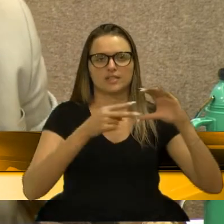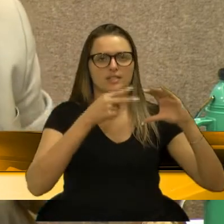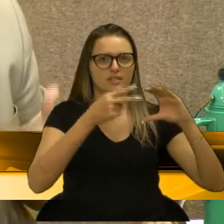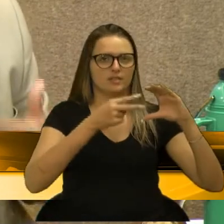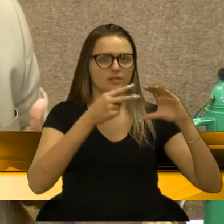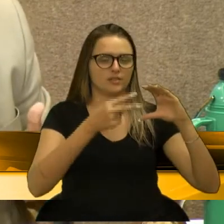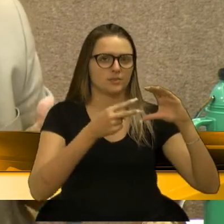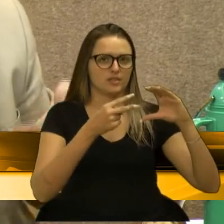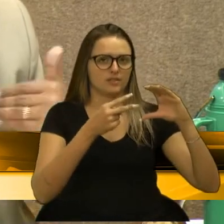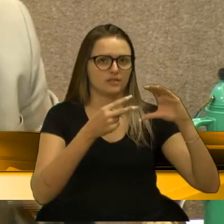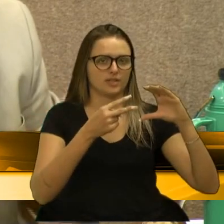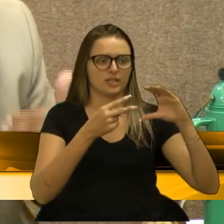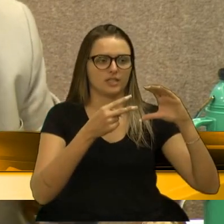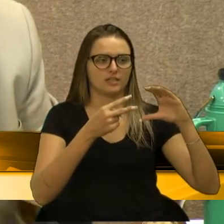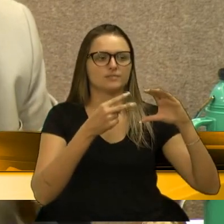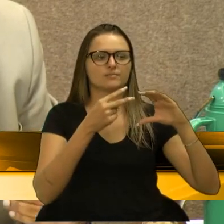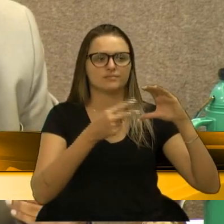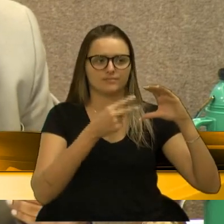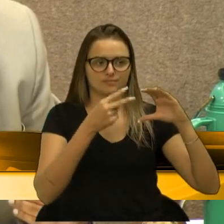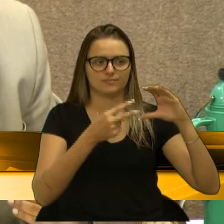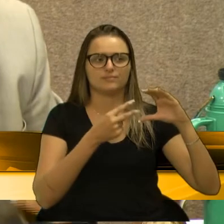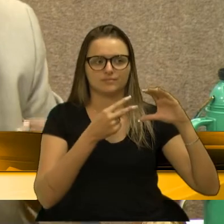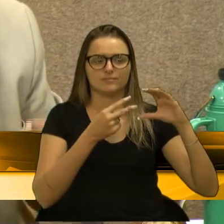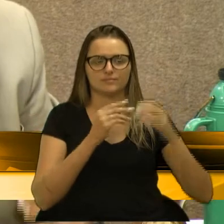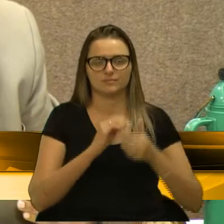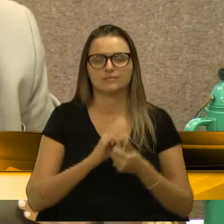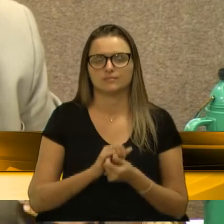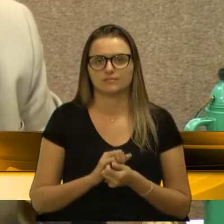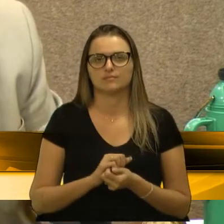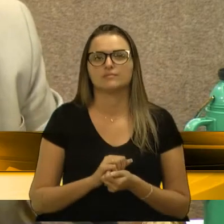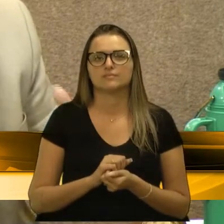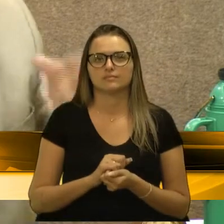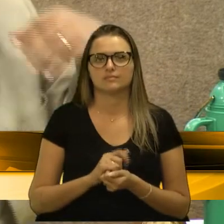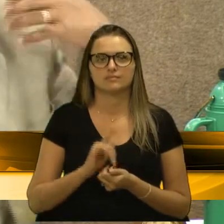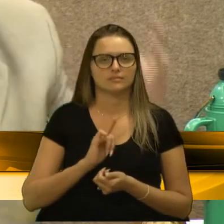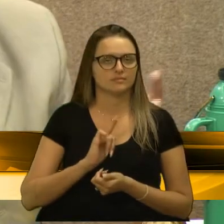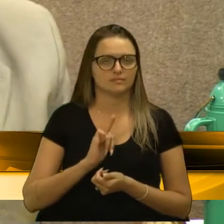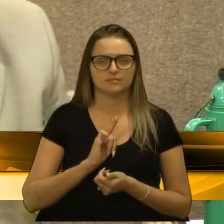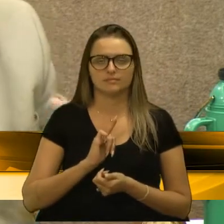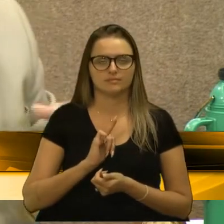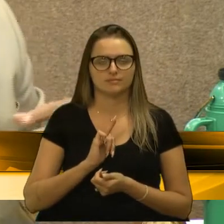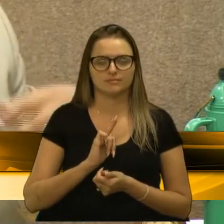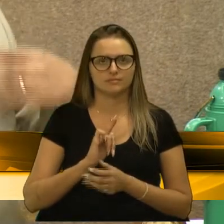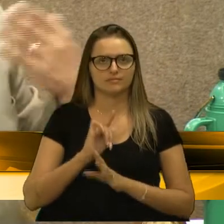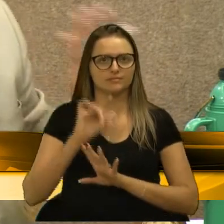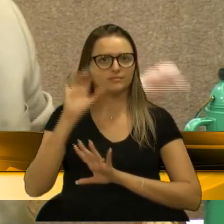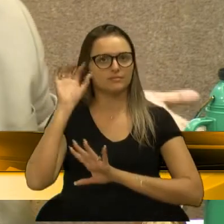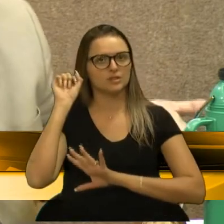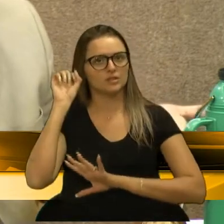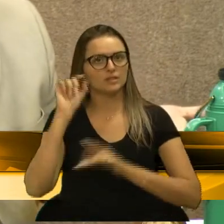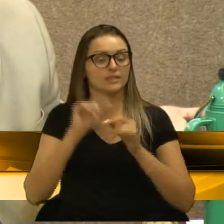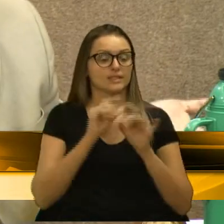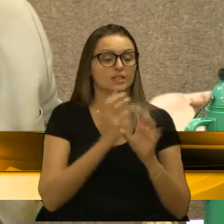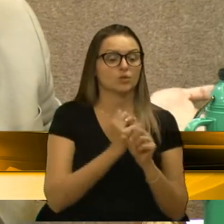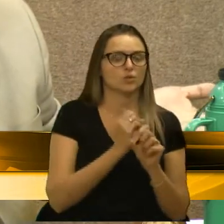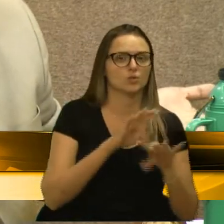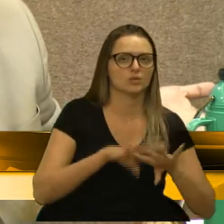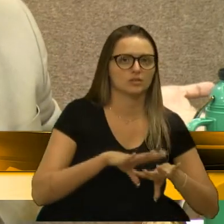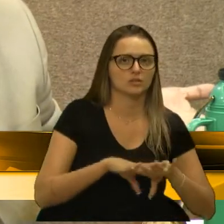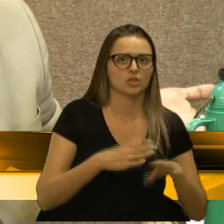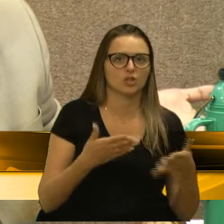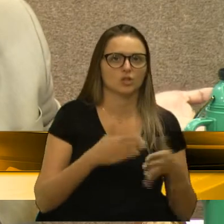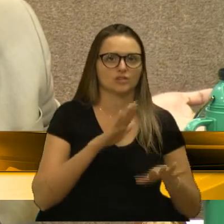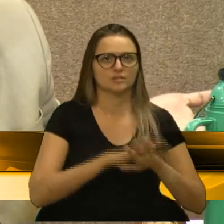Então, eu trago esses números porque ontem me chamou a atenção as minhas filhas ouvindo e fazendo os cálculos, disseram, pai, hoje é mais fácil